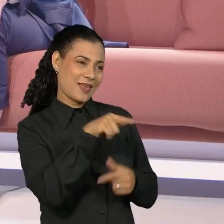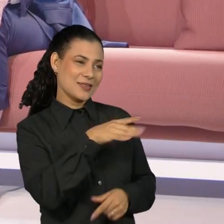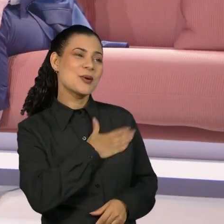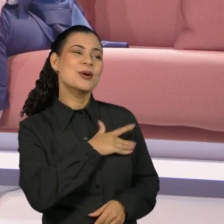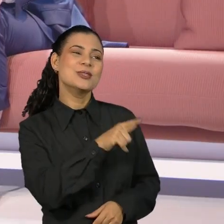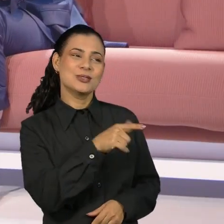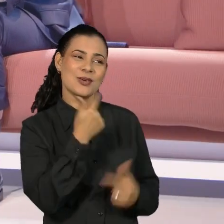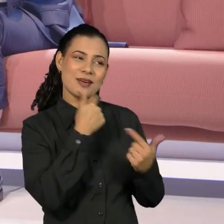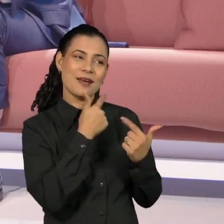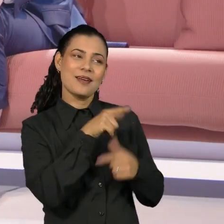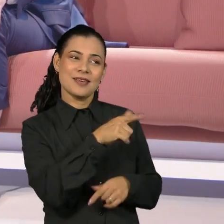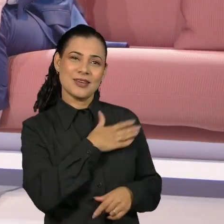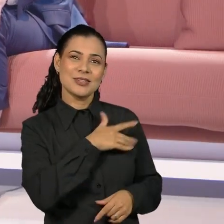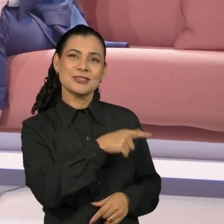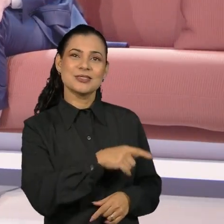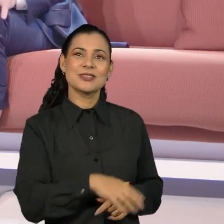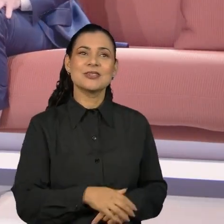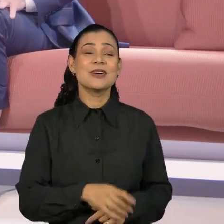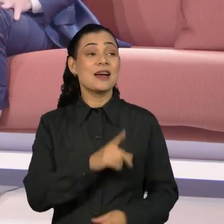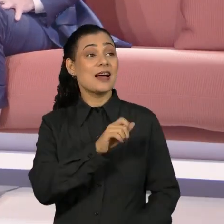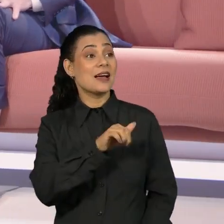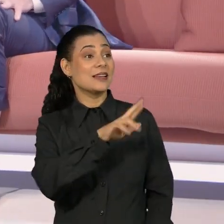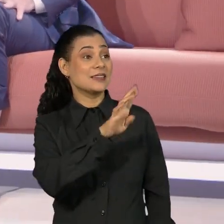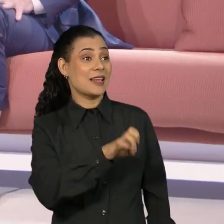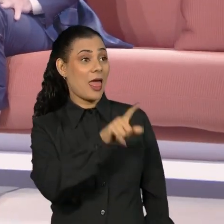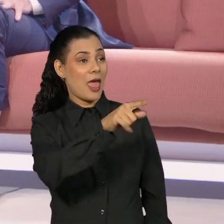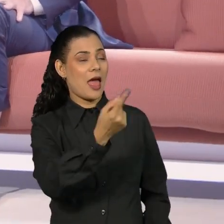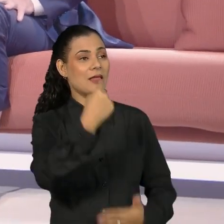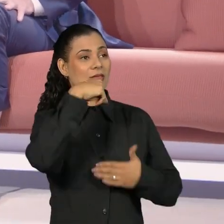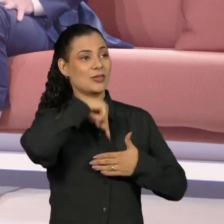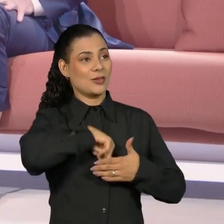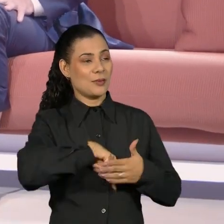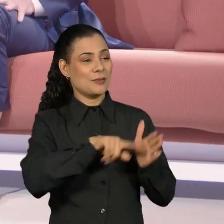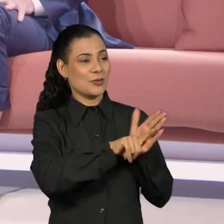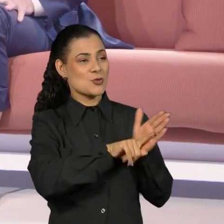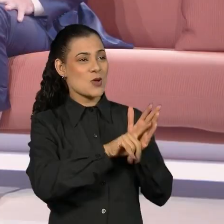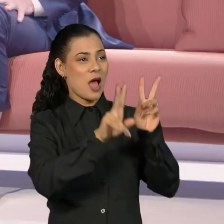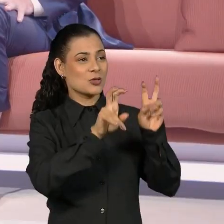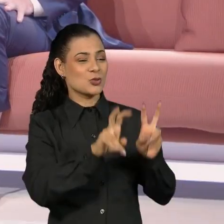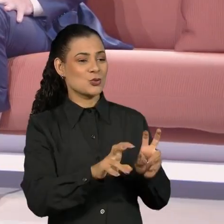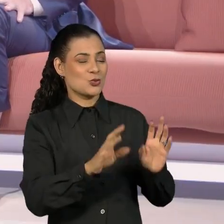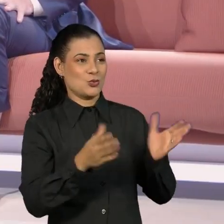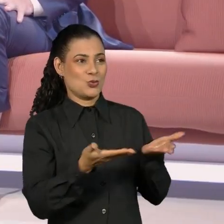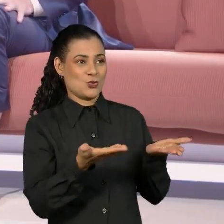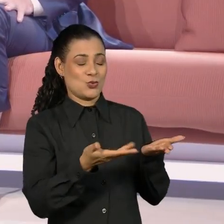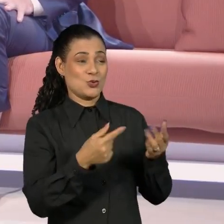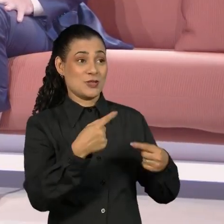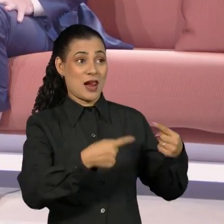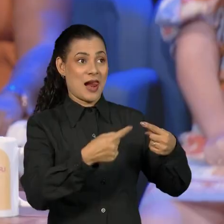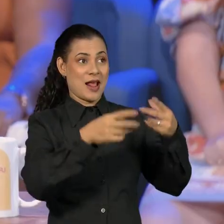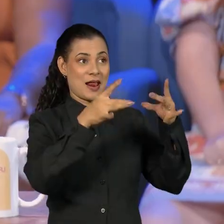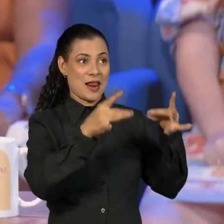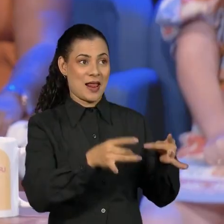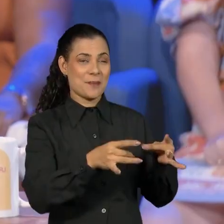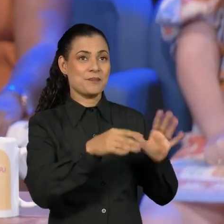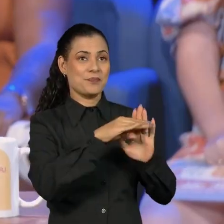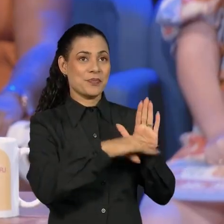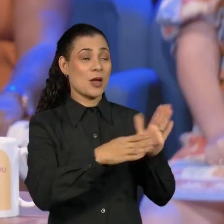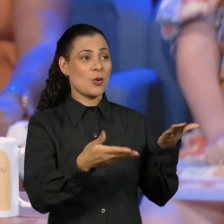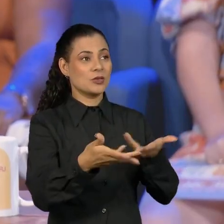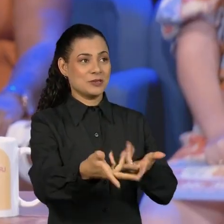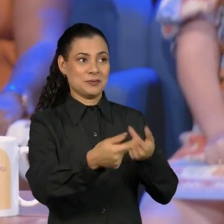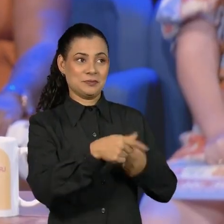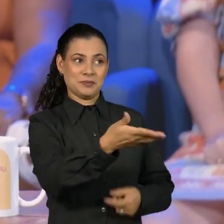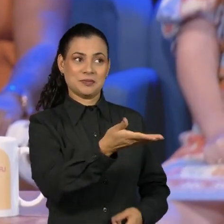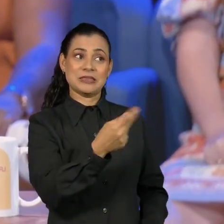Presidente, o André é nosso antropólogo dos assuntos espinhosos aqui do programa, Sim. né? Olha, hoje a gente está aqui com a